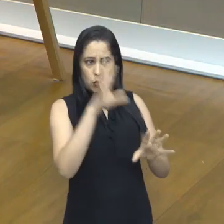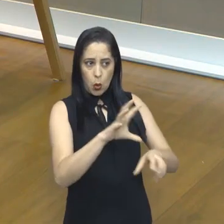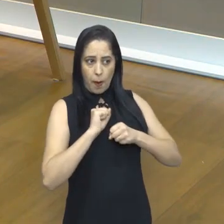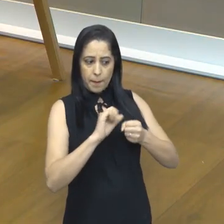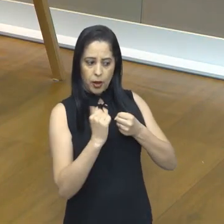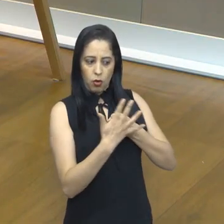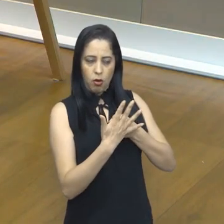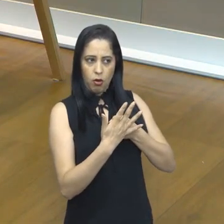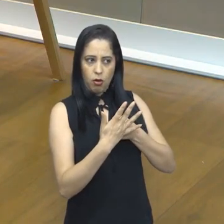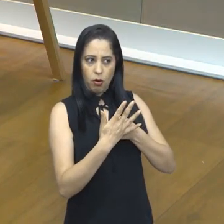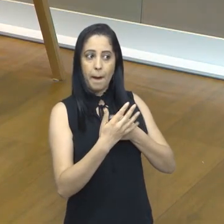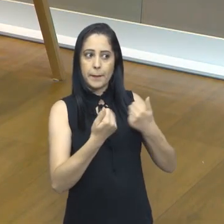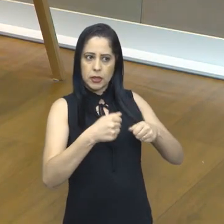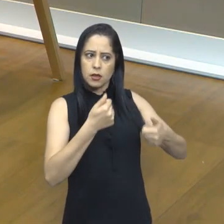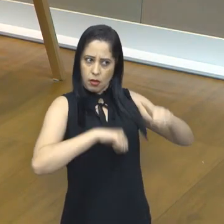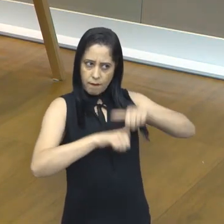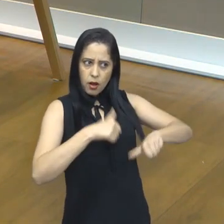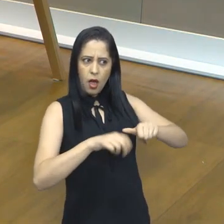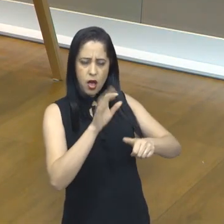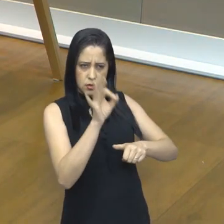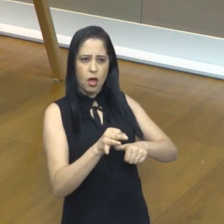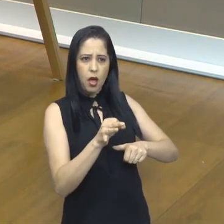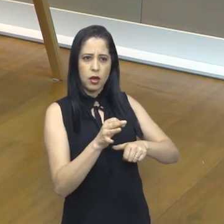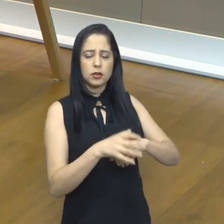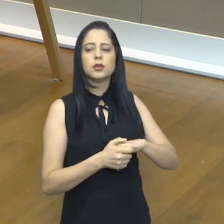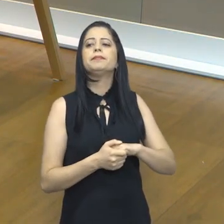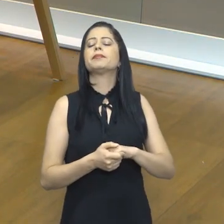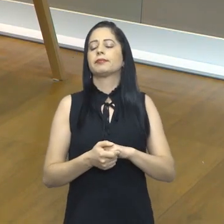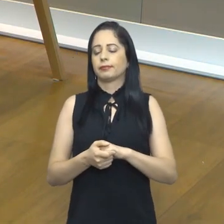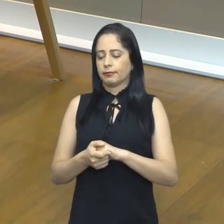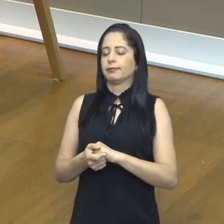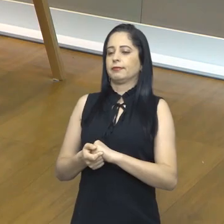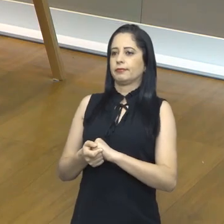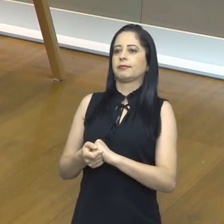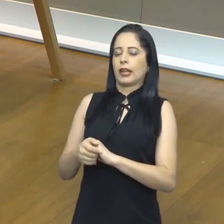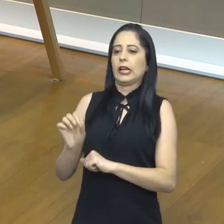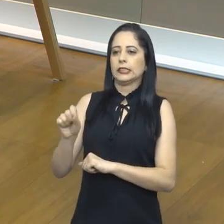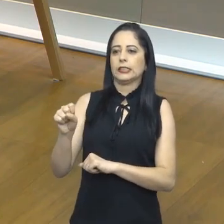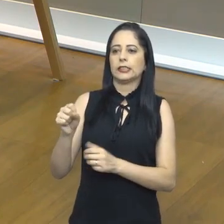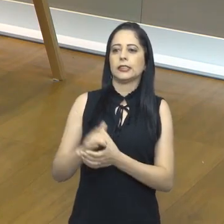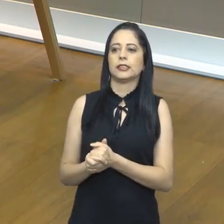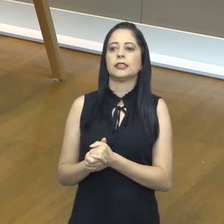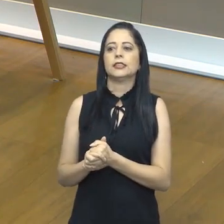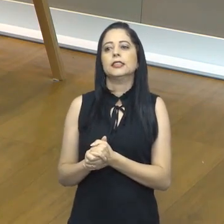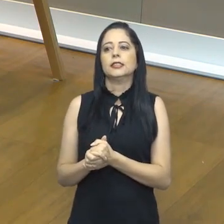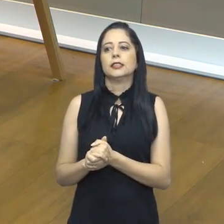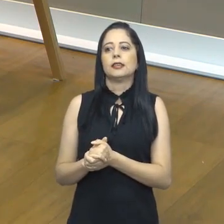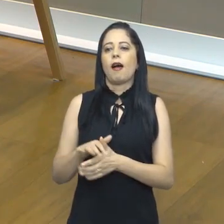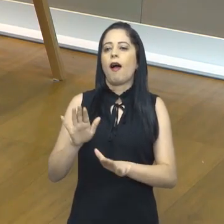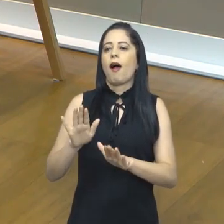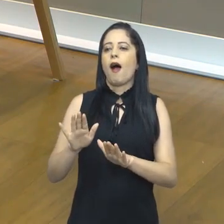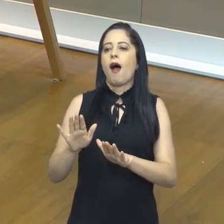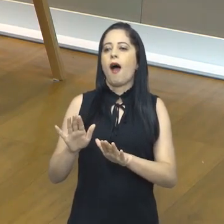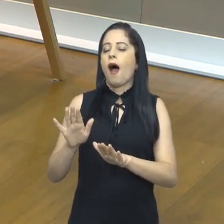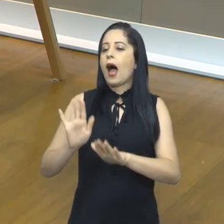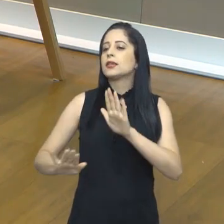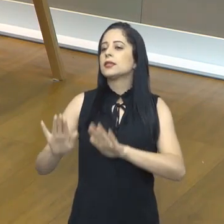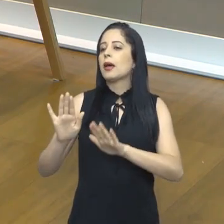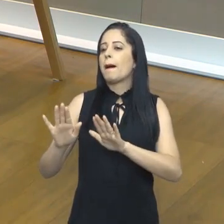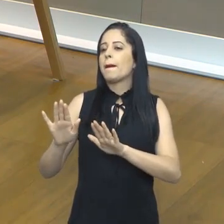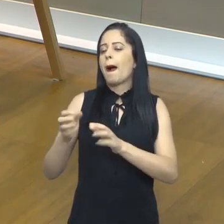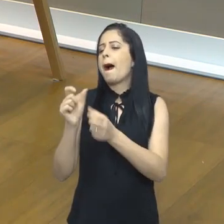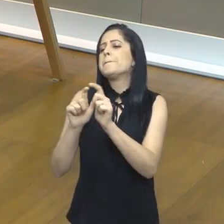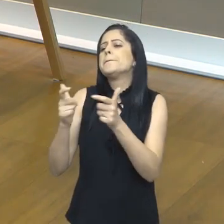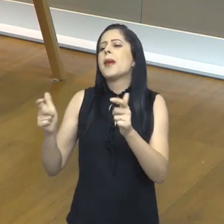né? A nossa recomendação é desde que você tenha, muitas pessoas têm o Covid simples e